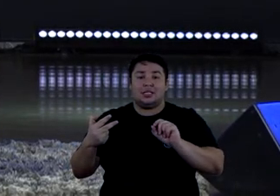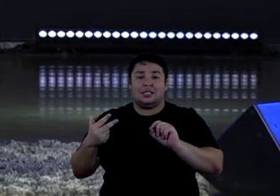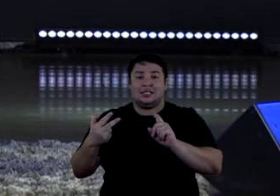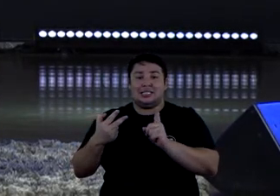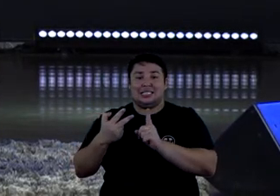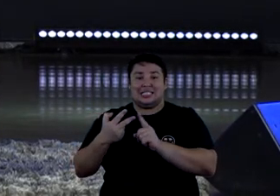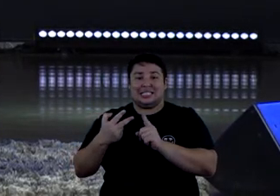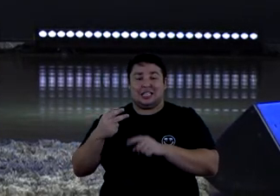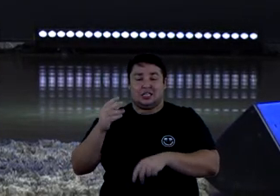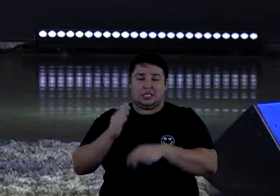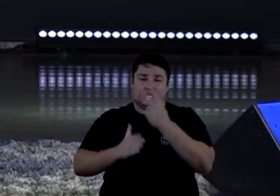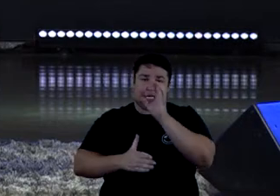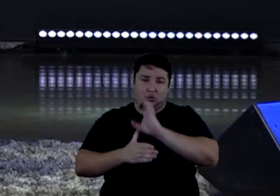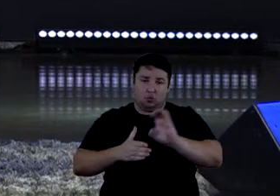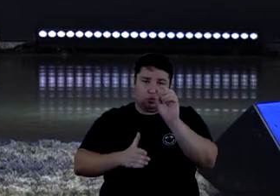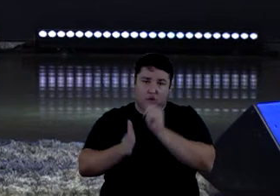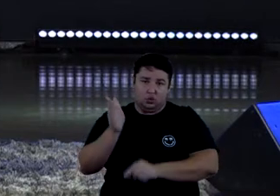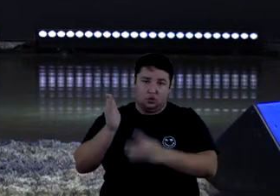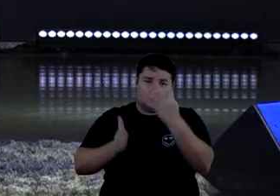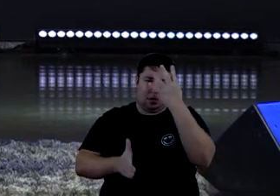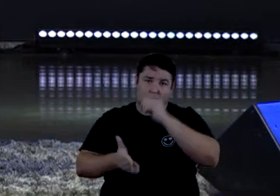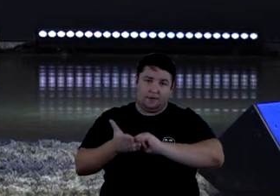2 Coríntios 4, versículo 1.